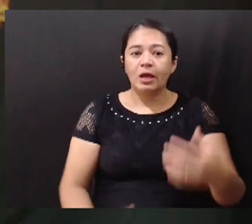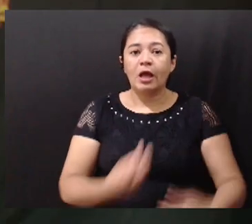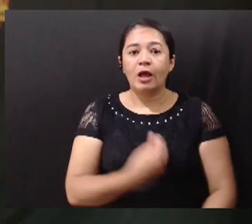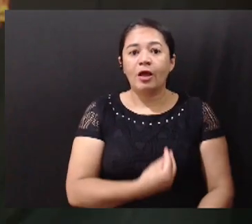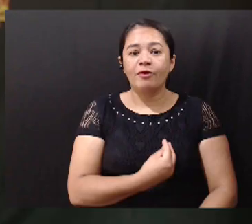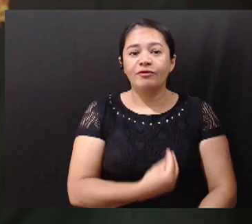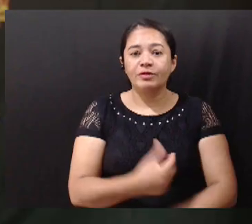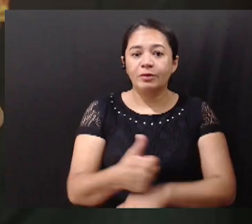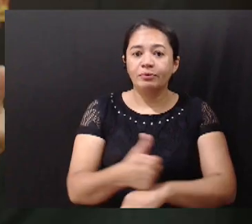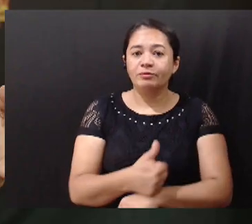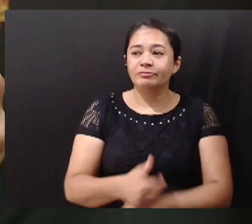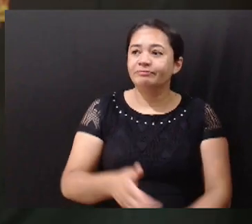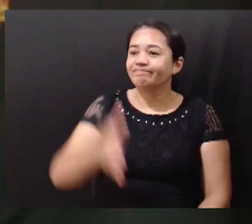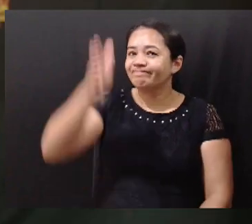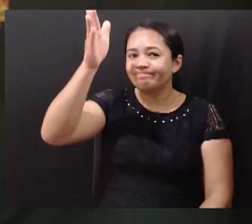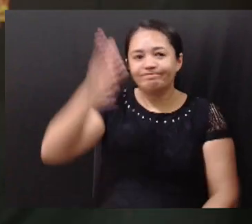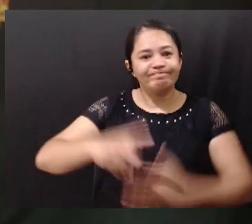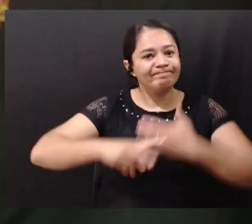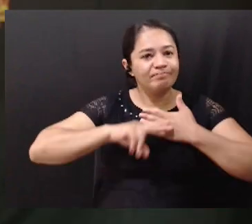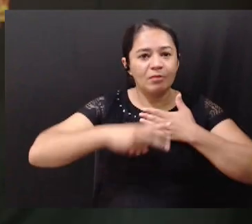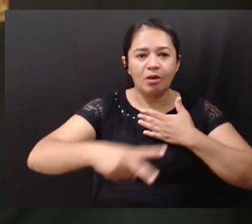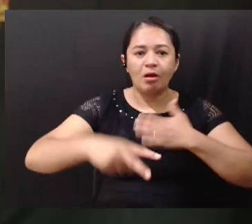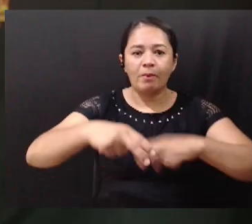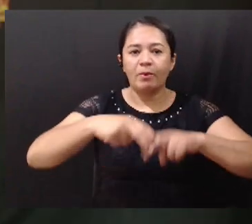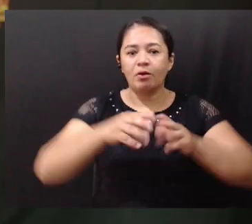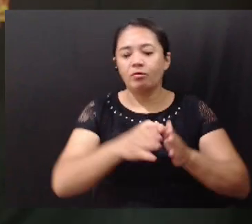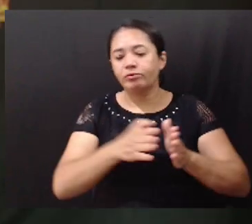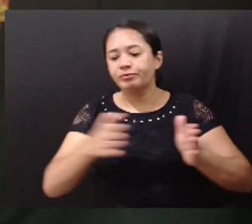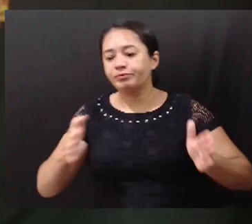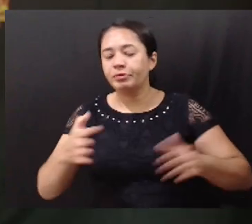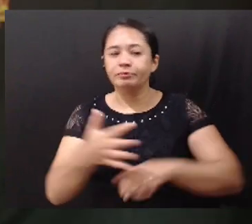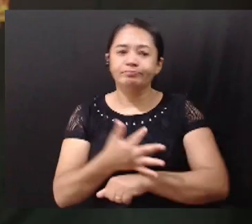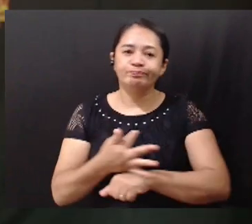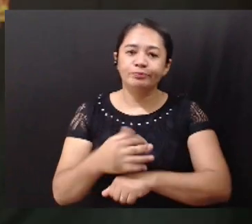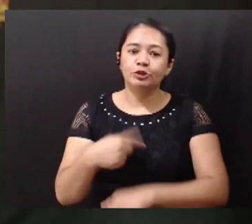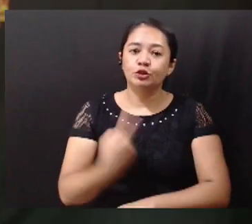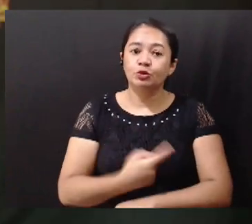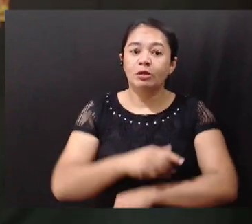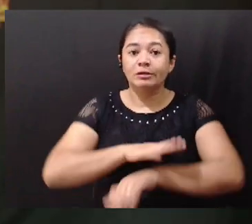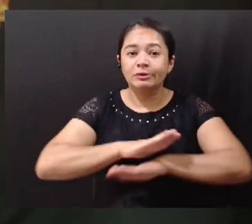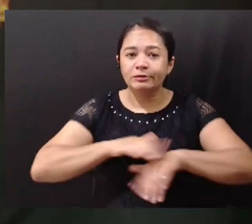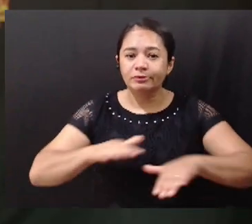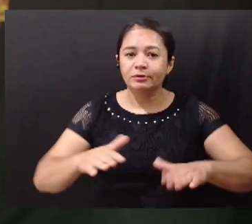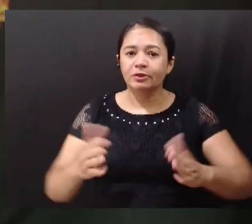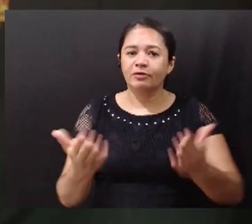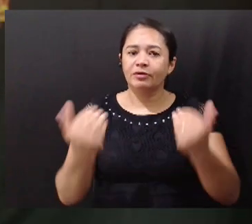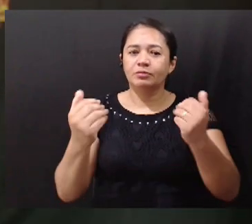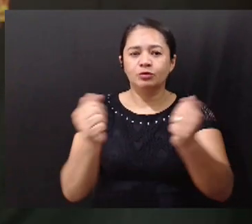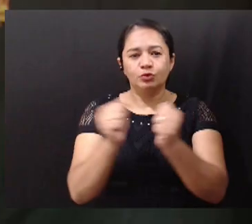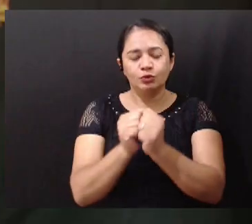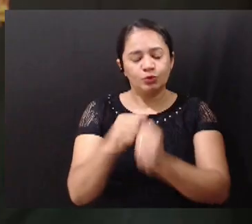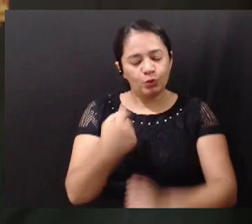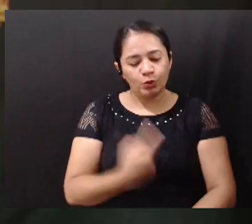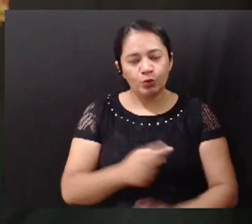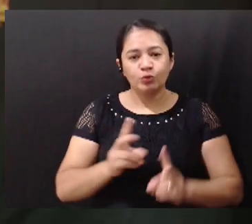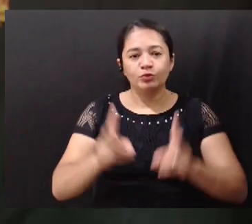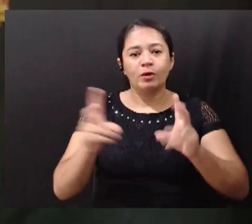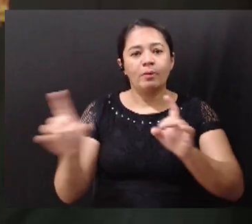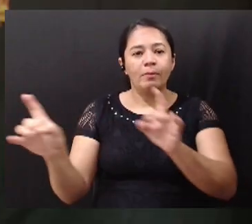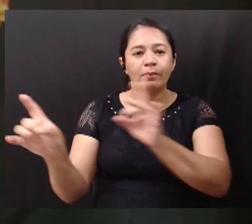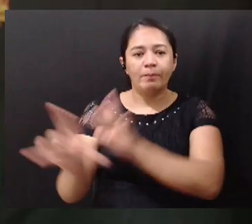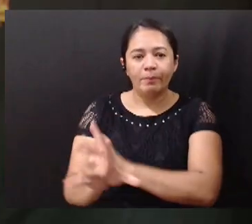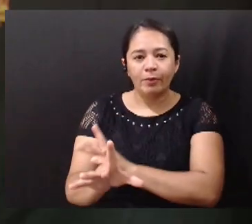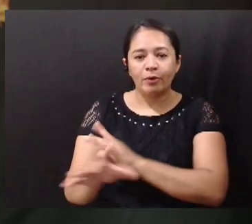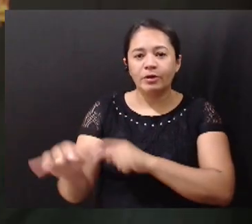diretamente impactada com o período de férias das nossas crianças. Então fica com a gente, Estúdio Câmara está pronto para te dar